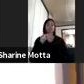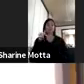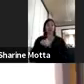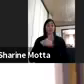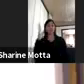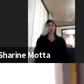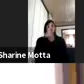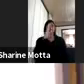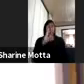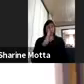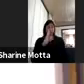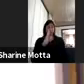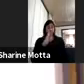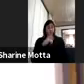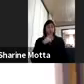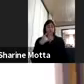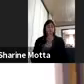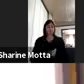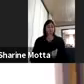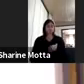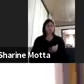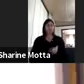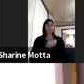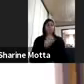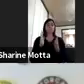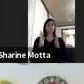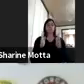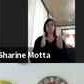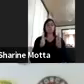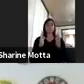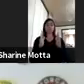país, nós estamos vivendo um momento de